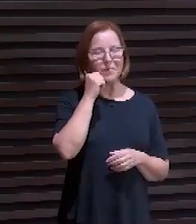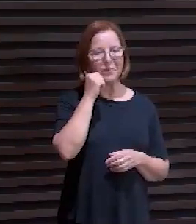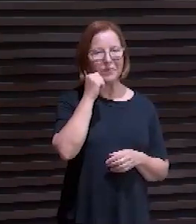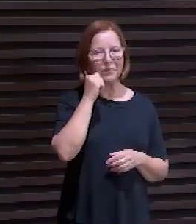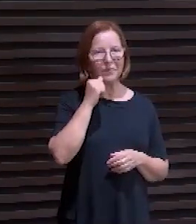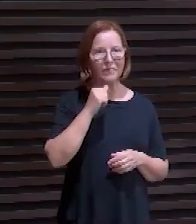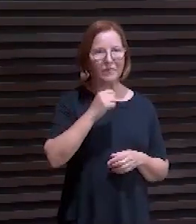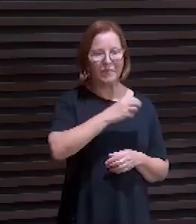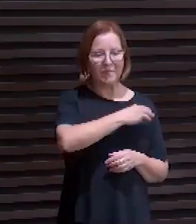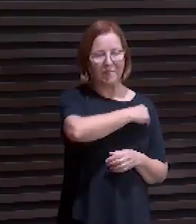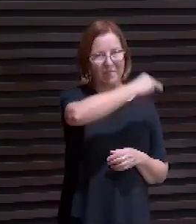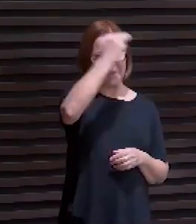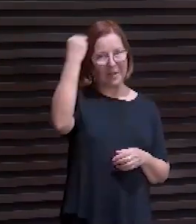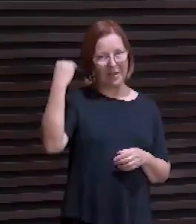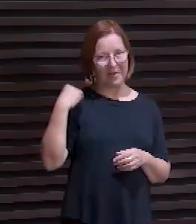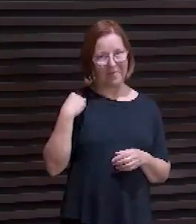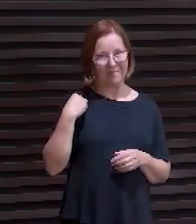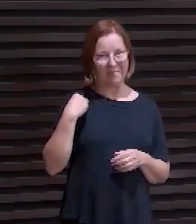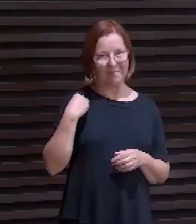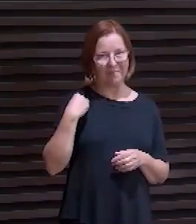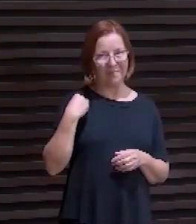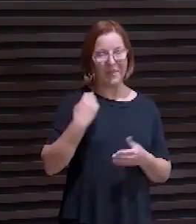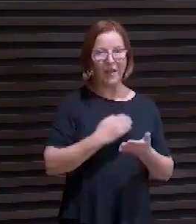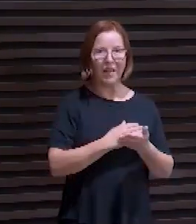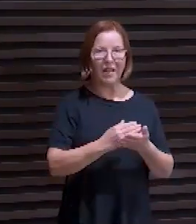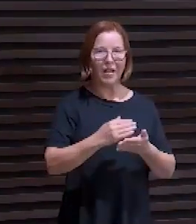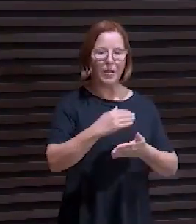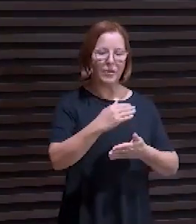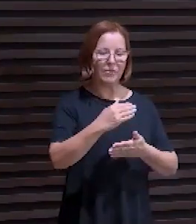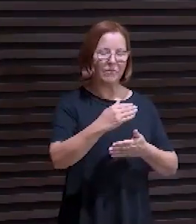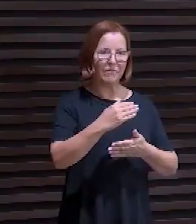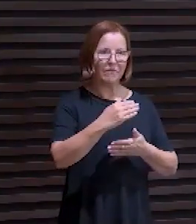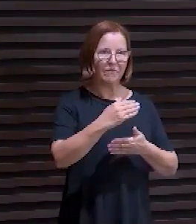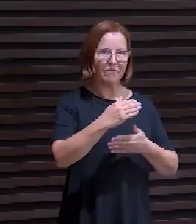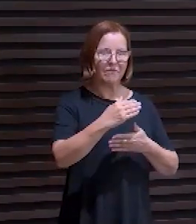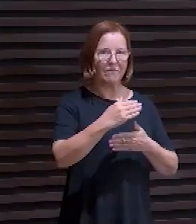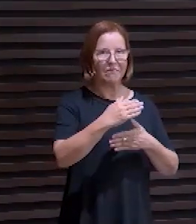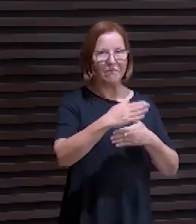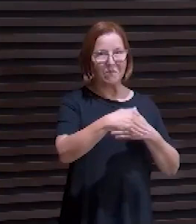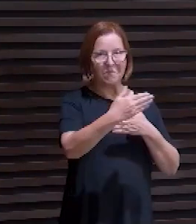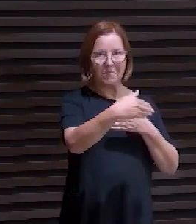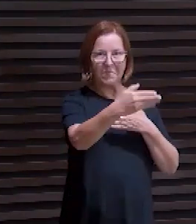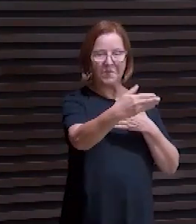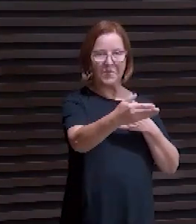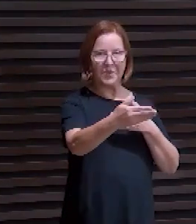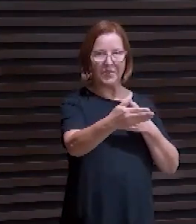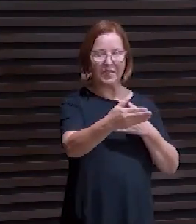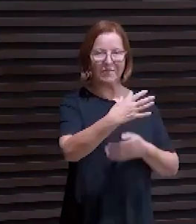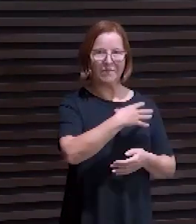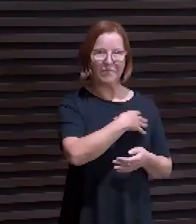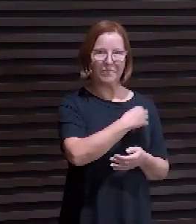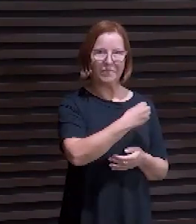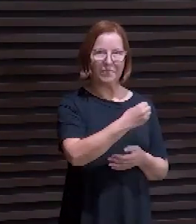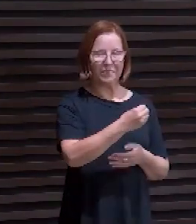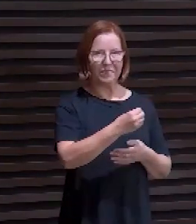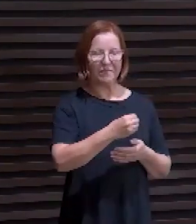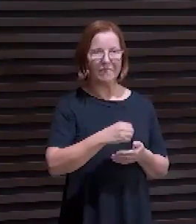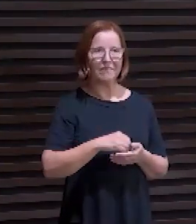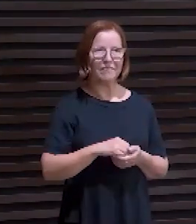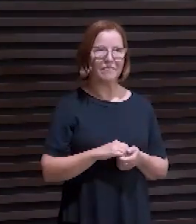e começou um processo da geração